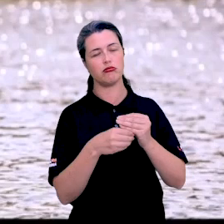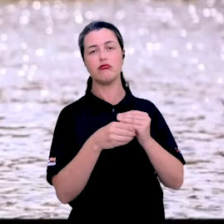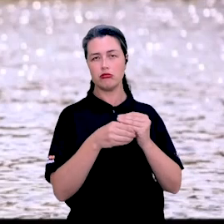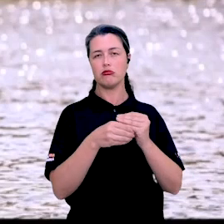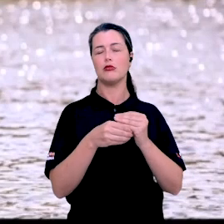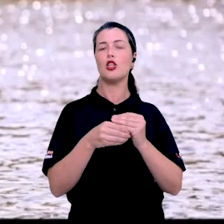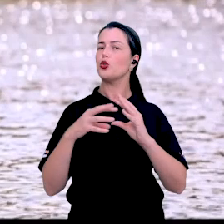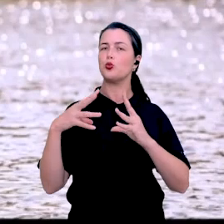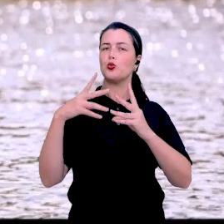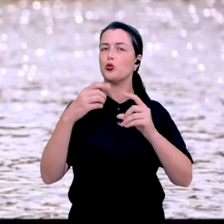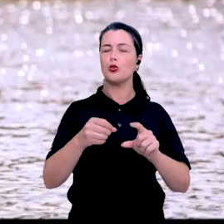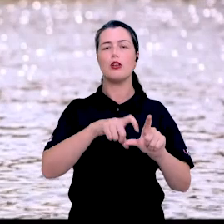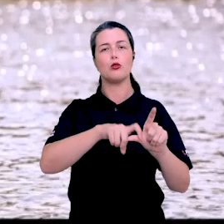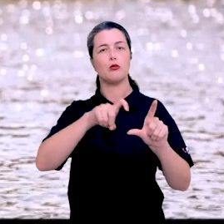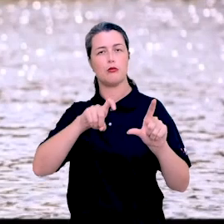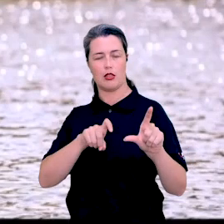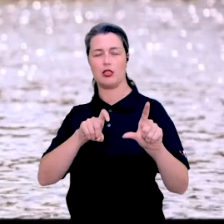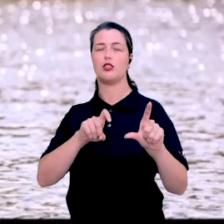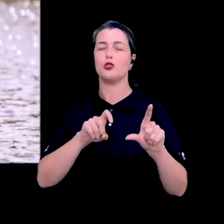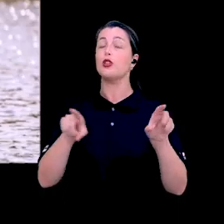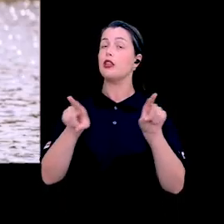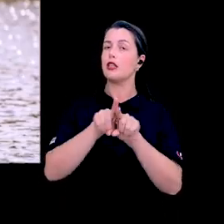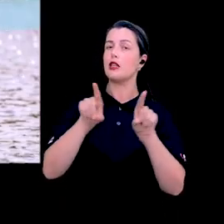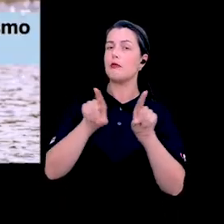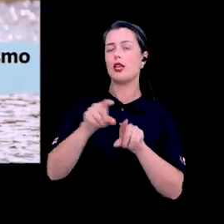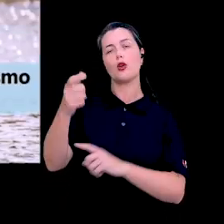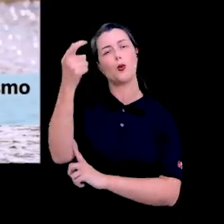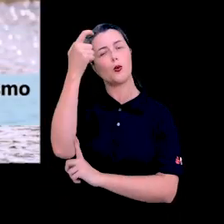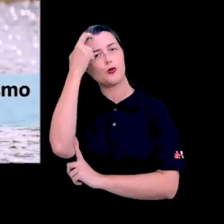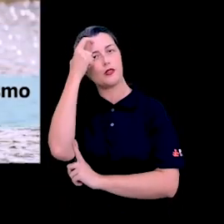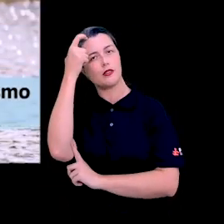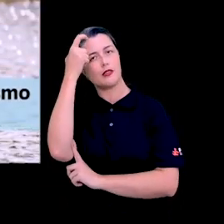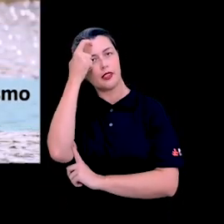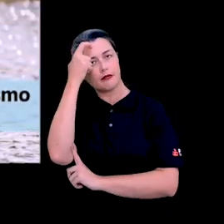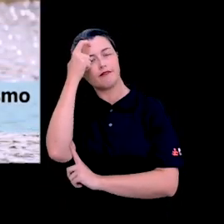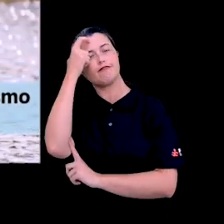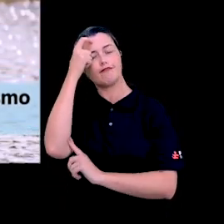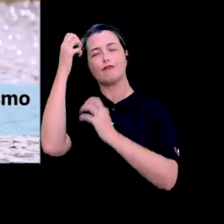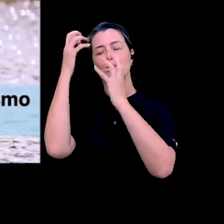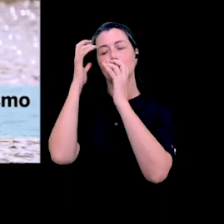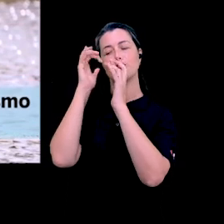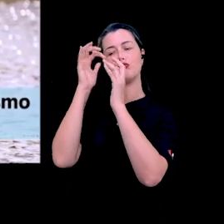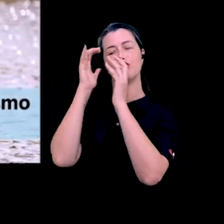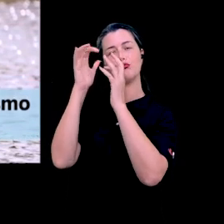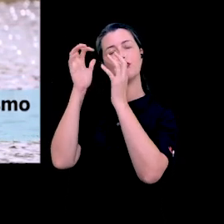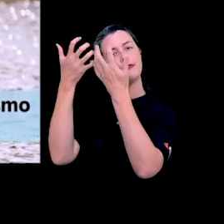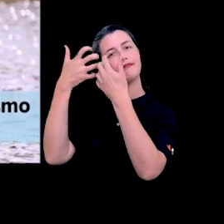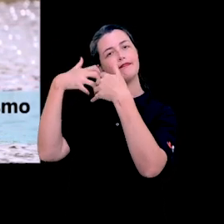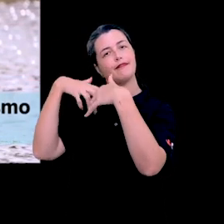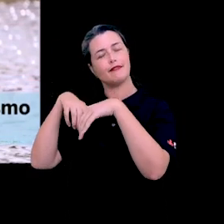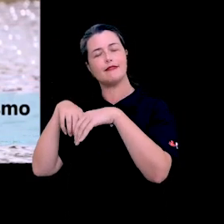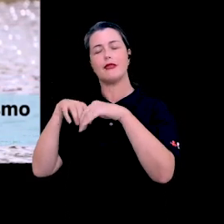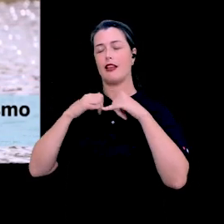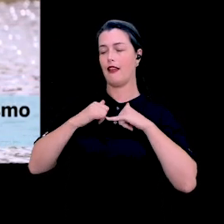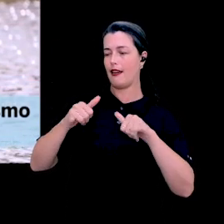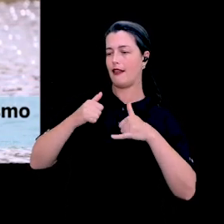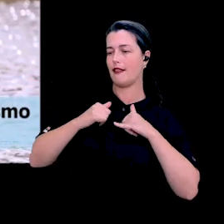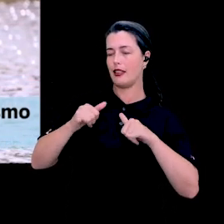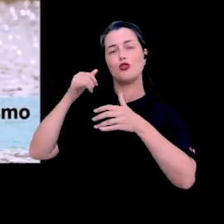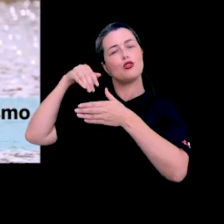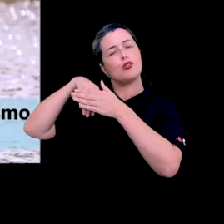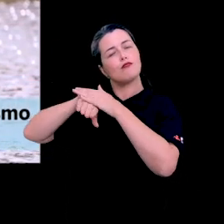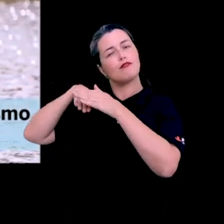videoaula complementando que os processos automáticos e não conscientes são mecanismos do cérebro de economizar